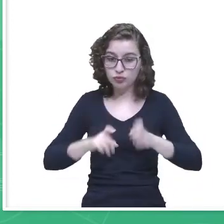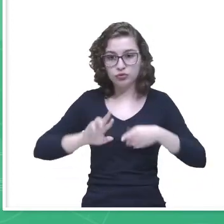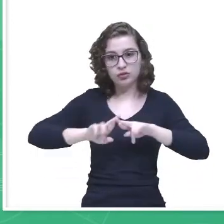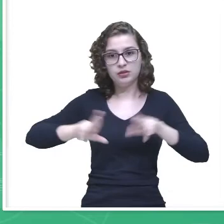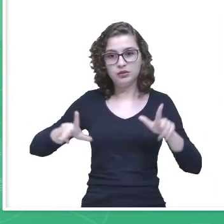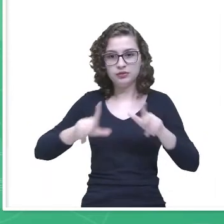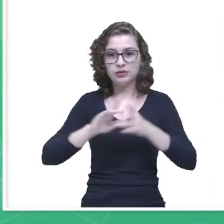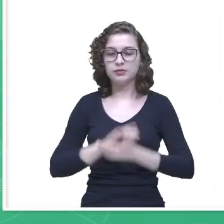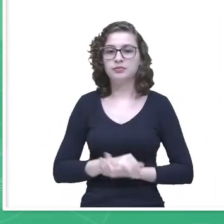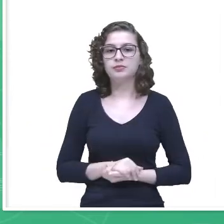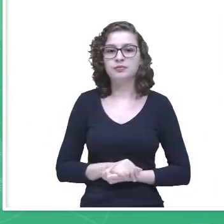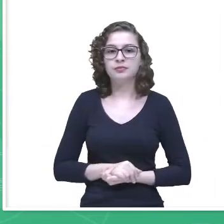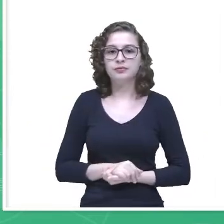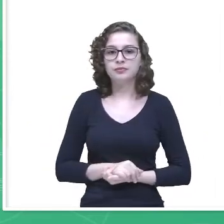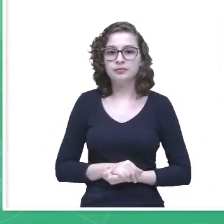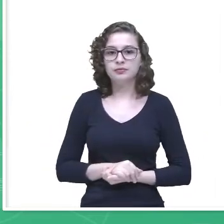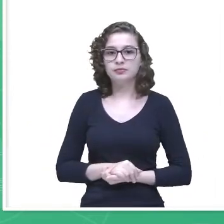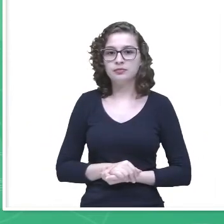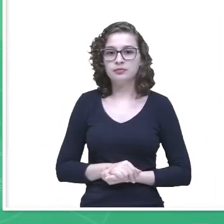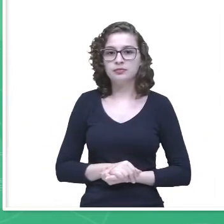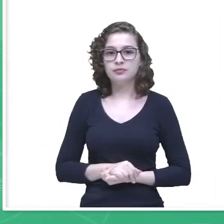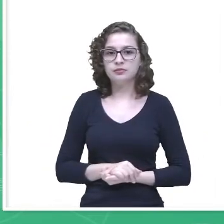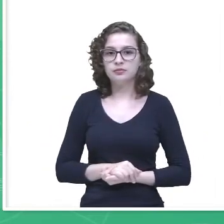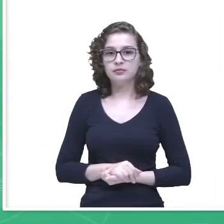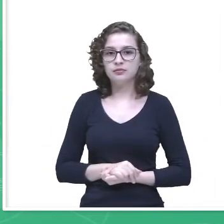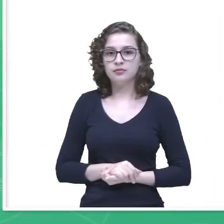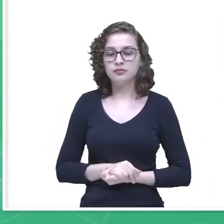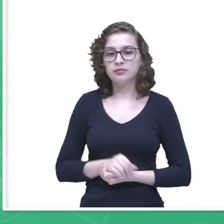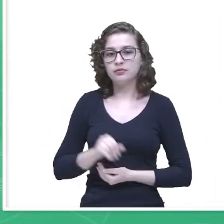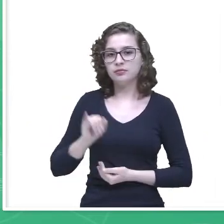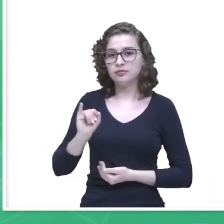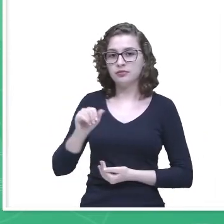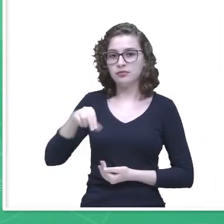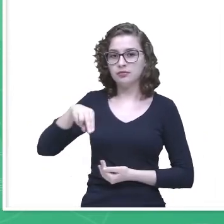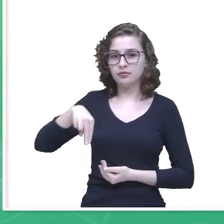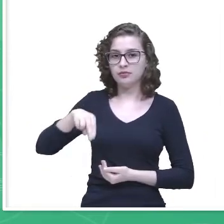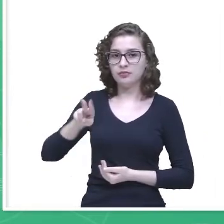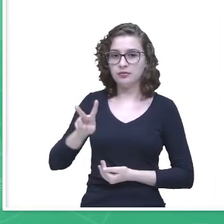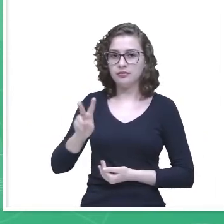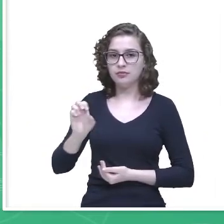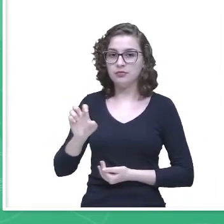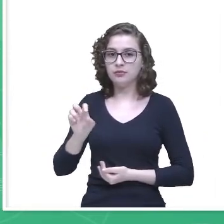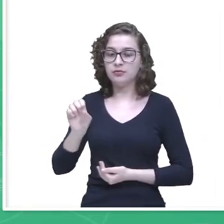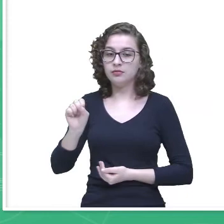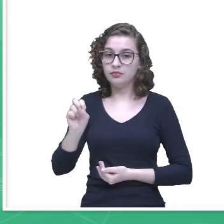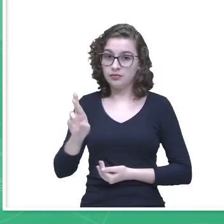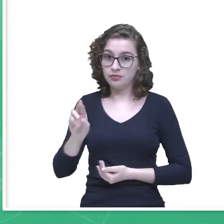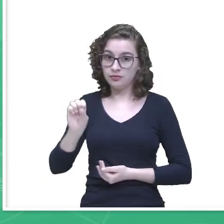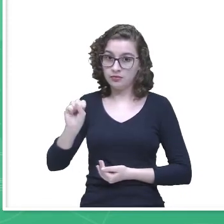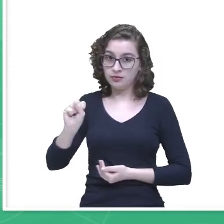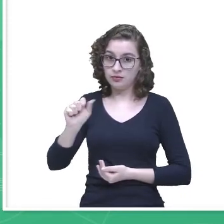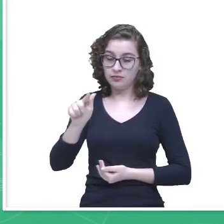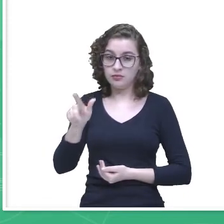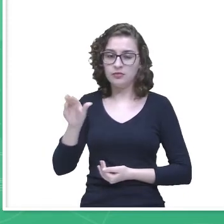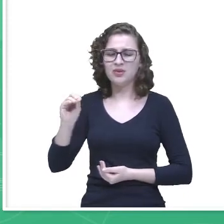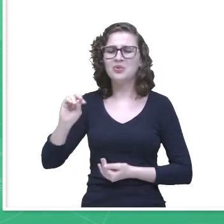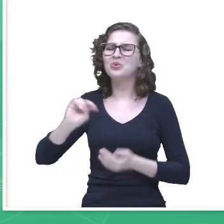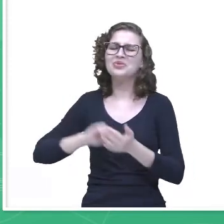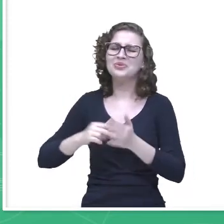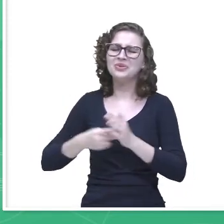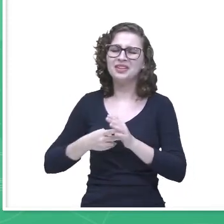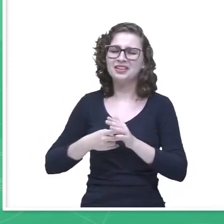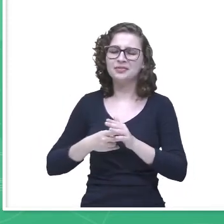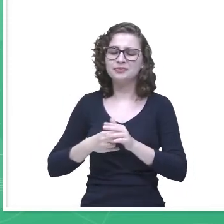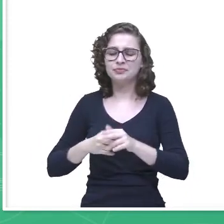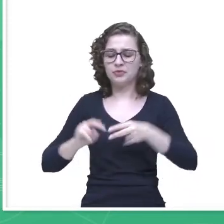Beleza? Vamos lá, mutação por inversão, outro tipo. O que é mutação por inversão? É quando